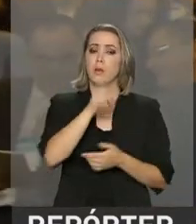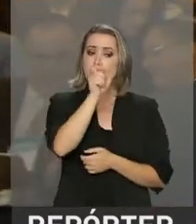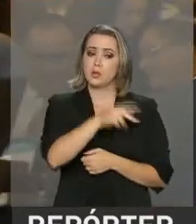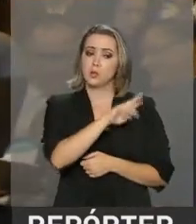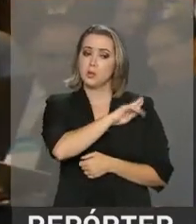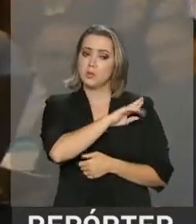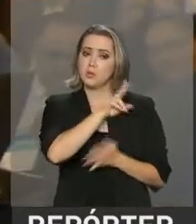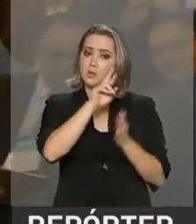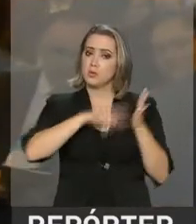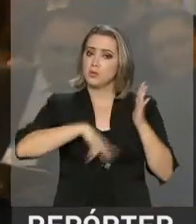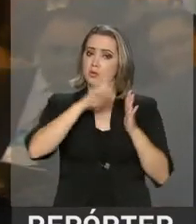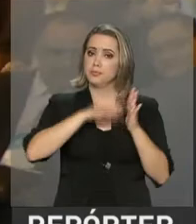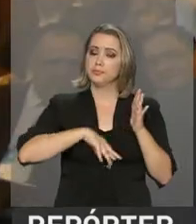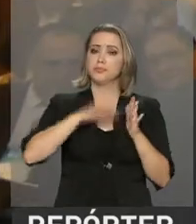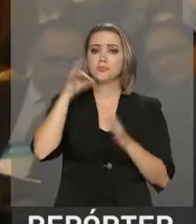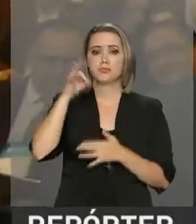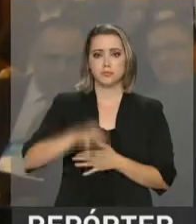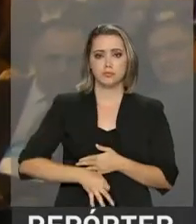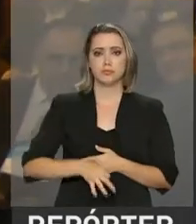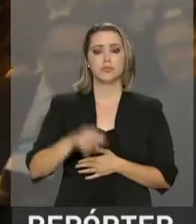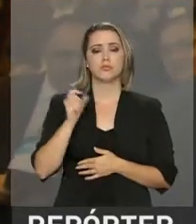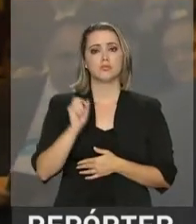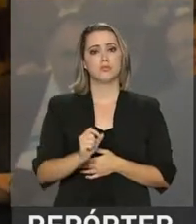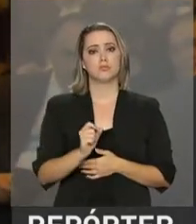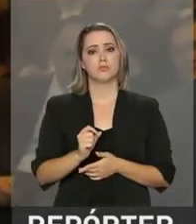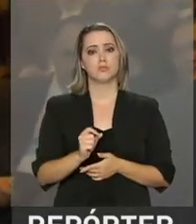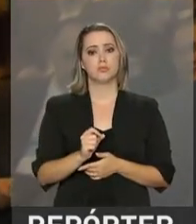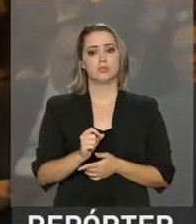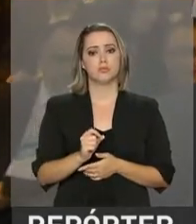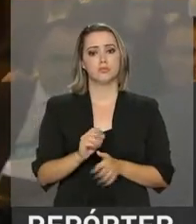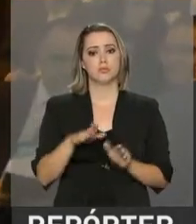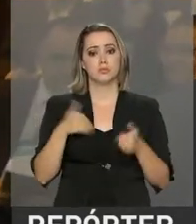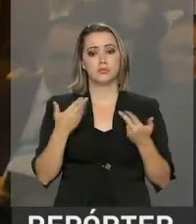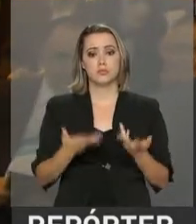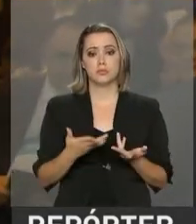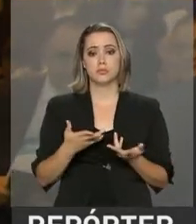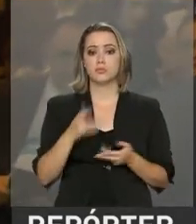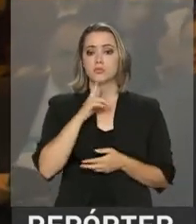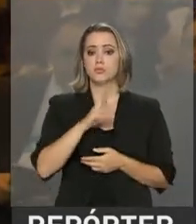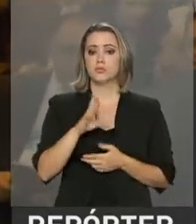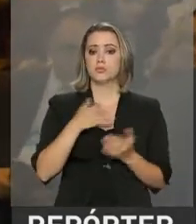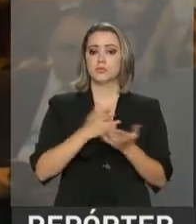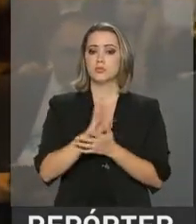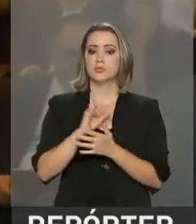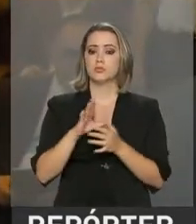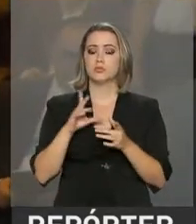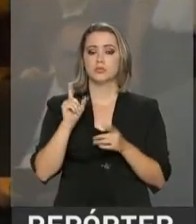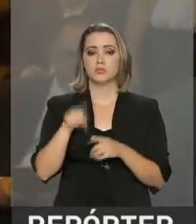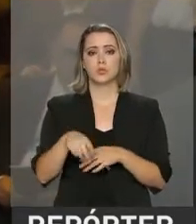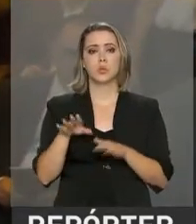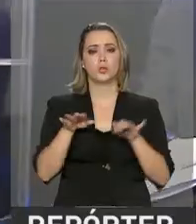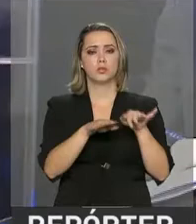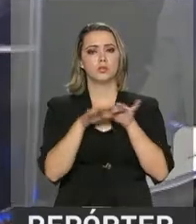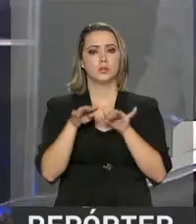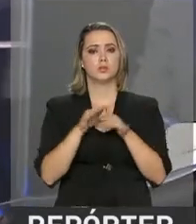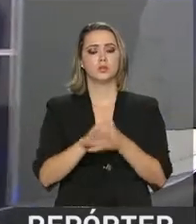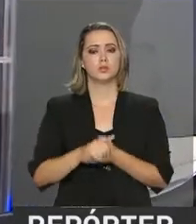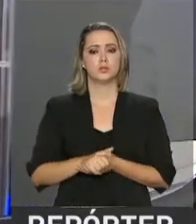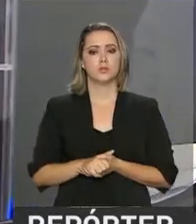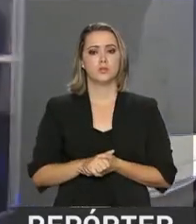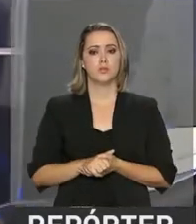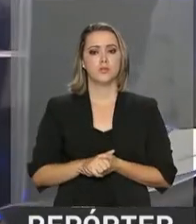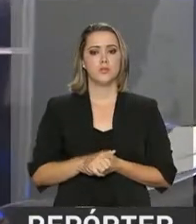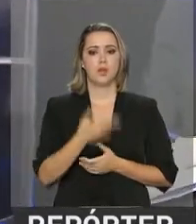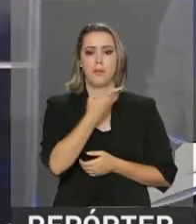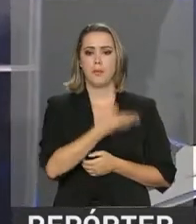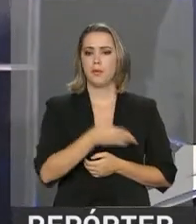trabalho muito diligente, muito dedicado, e o resultado que saiu é um resultado equilibrado. O relator da